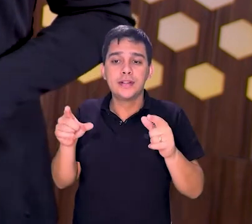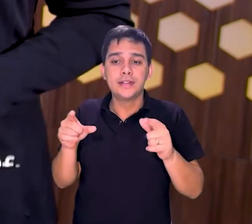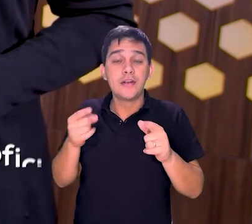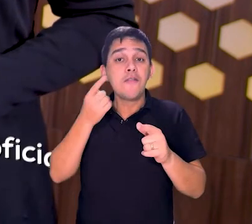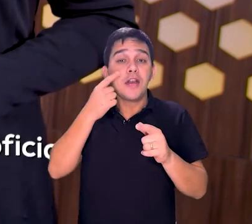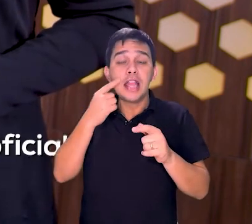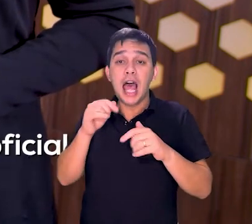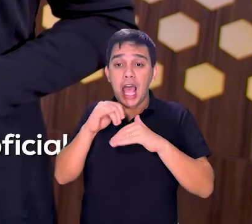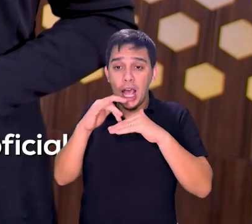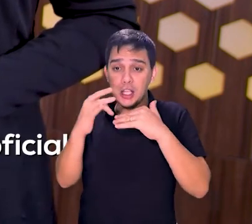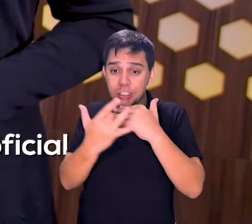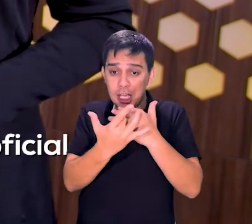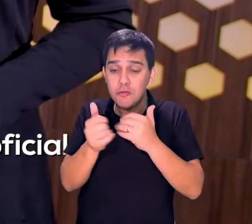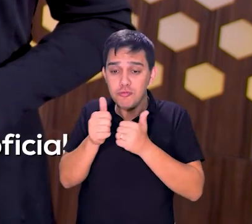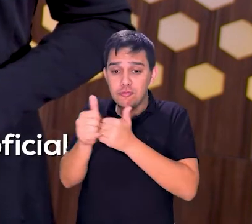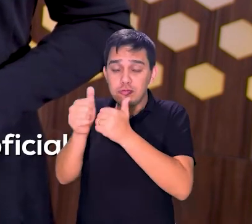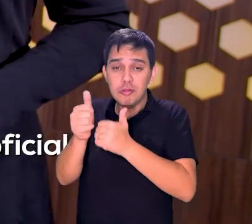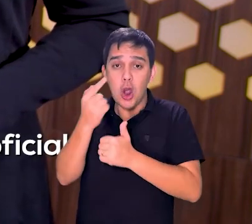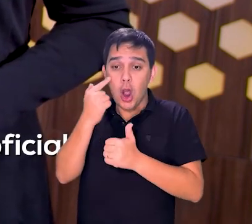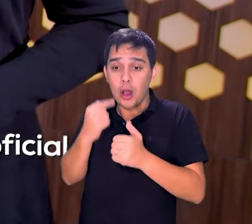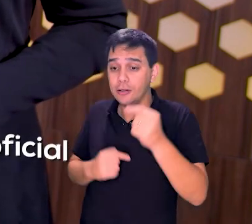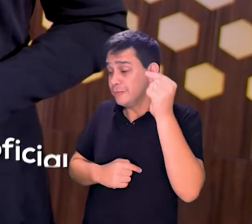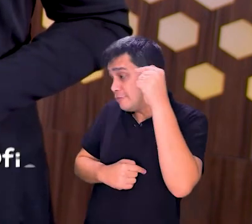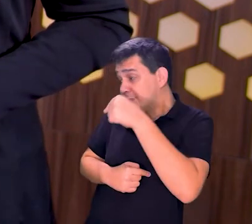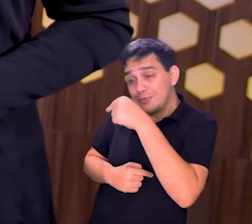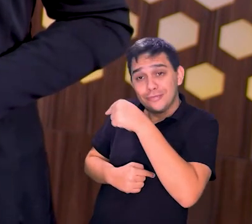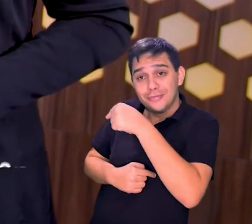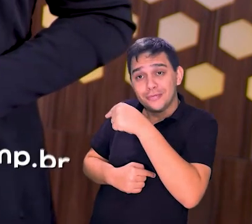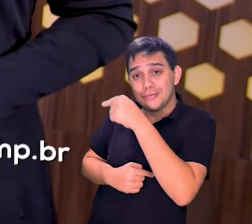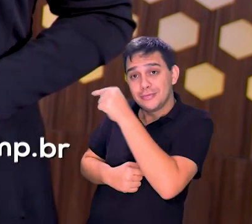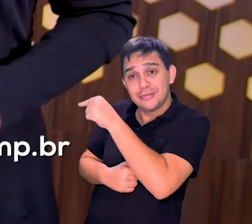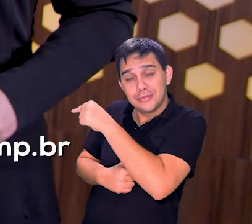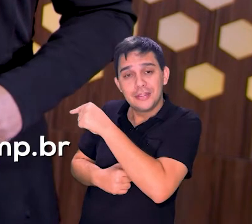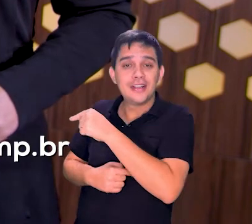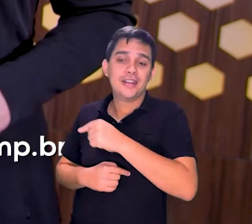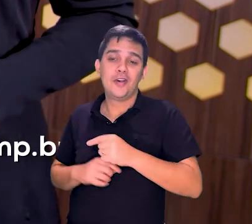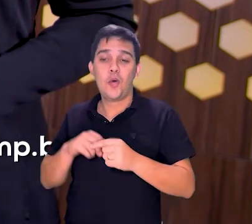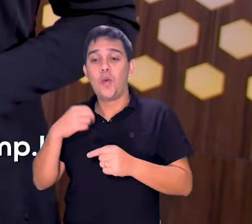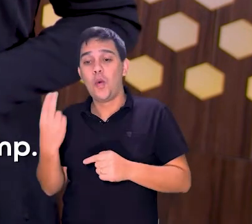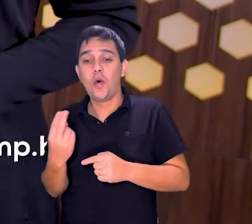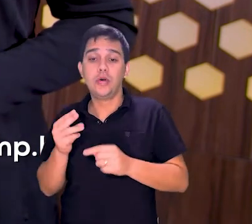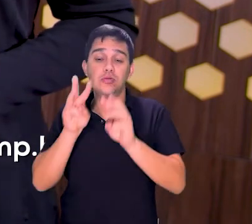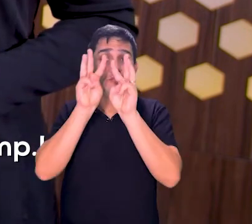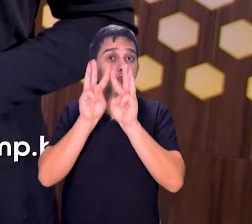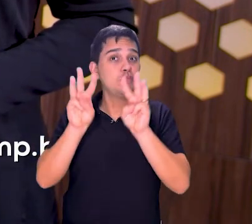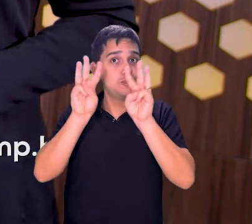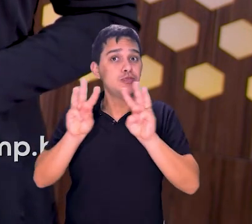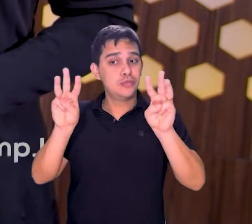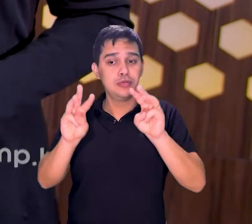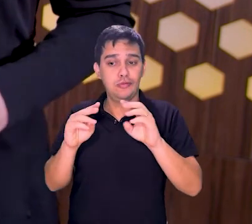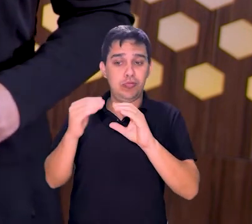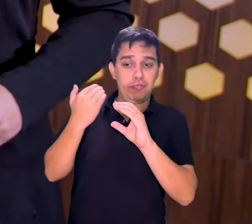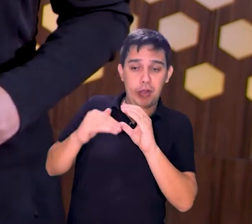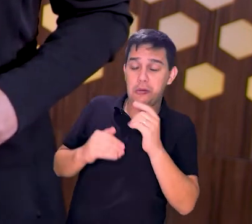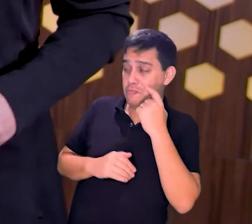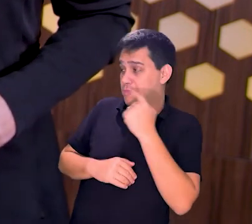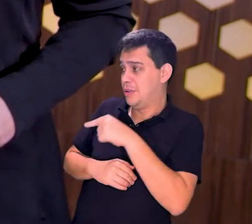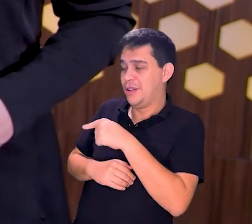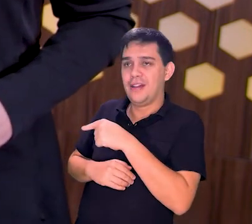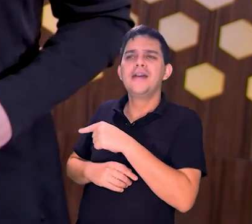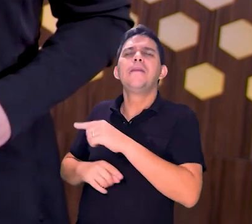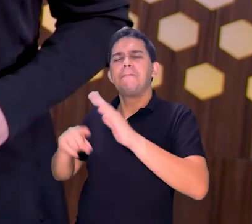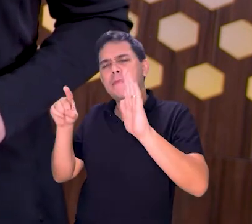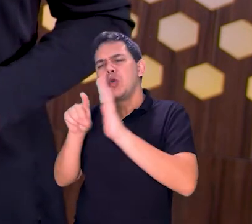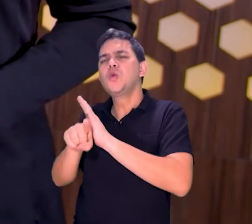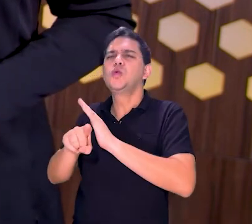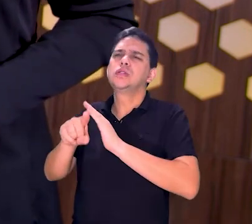siga nas redes sociais que estão aparecendo no inferior da tela ou acesse o portal da instituição. Nos envie suas